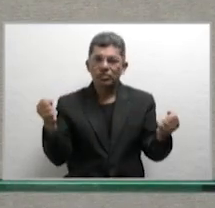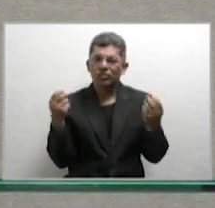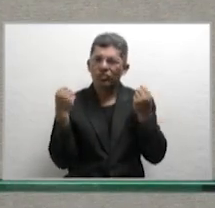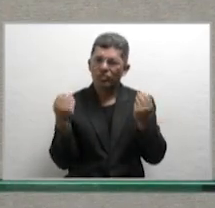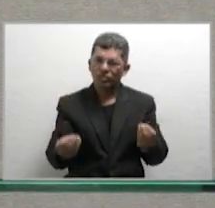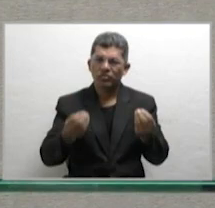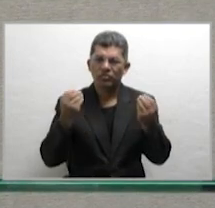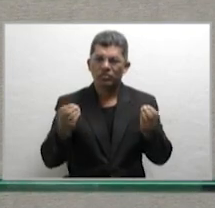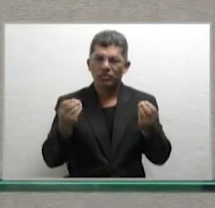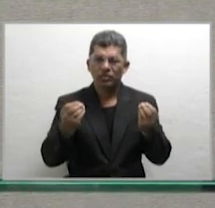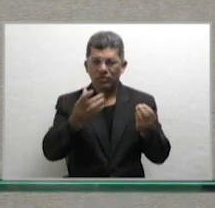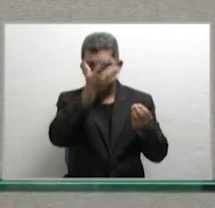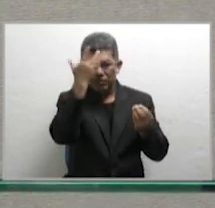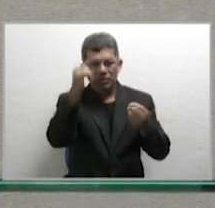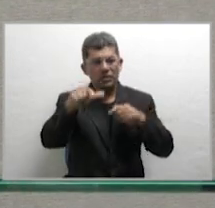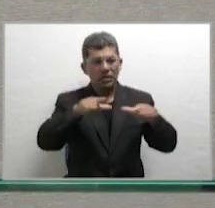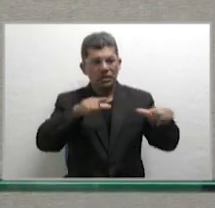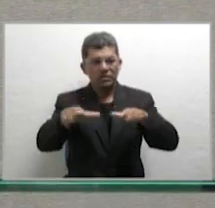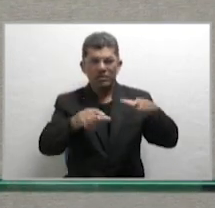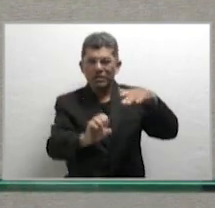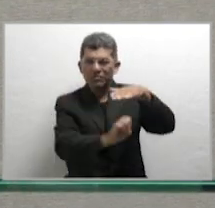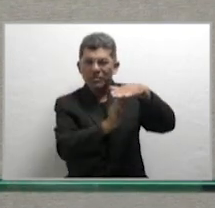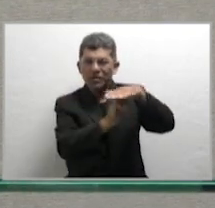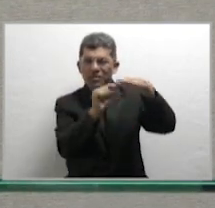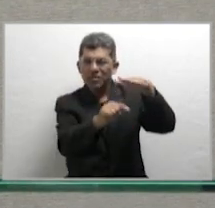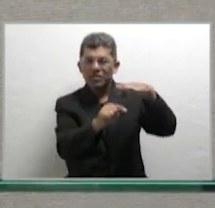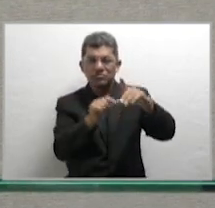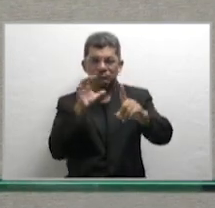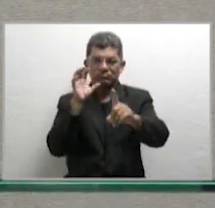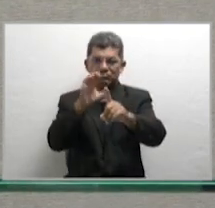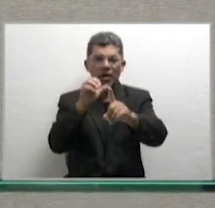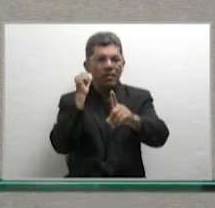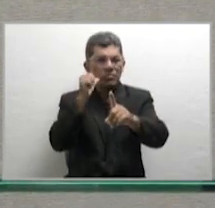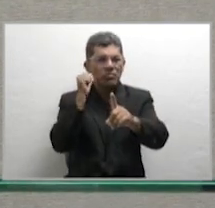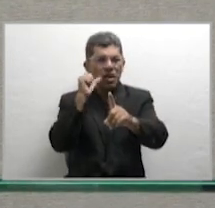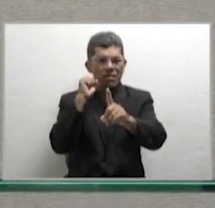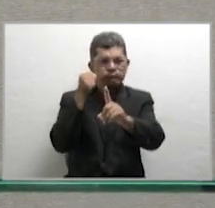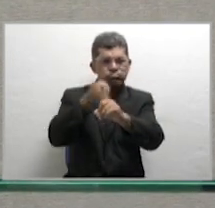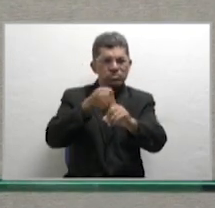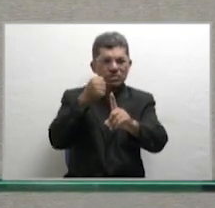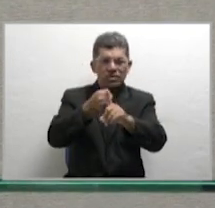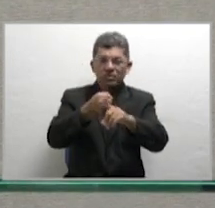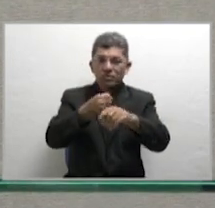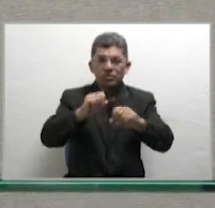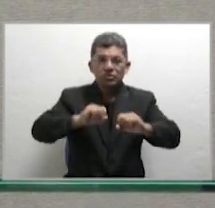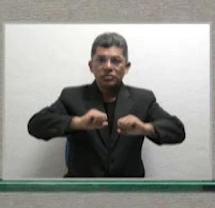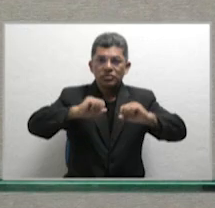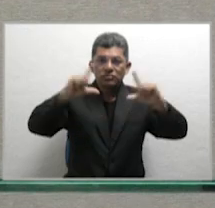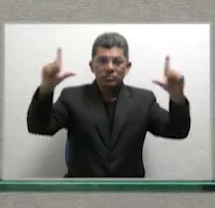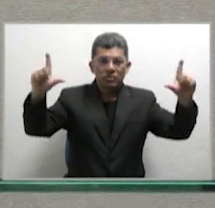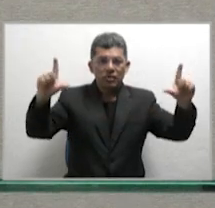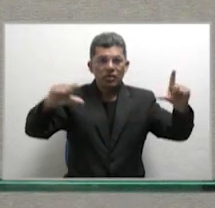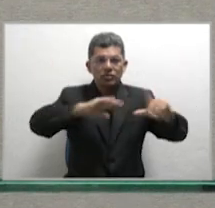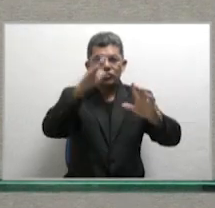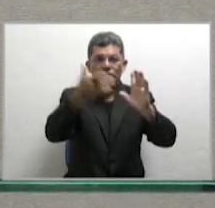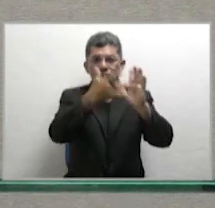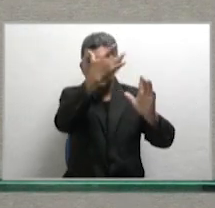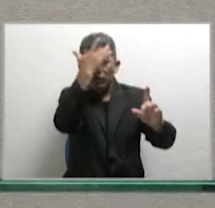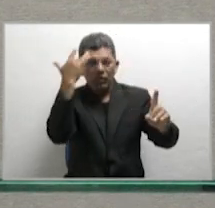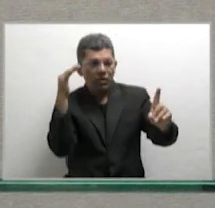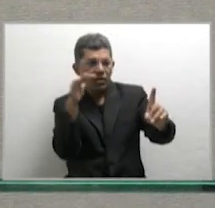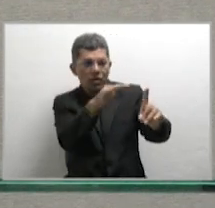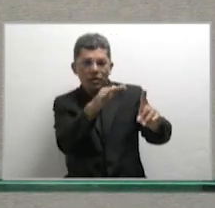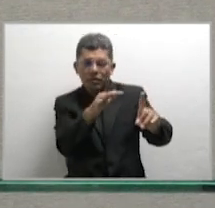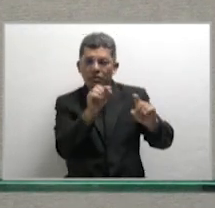um empregado desta empresa agredir uma mulher em plena luz do dia, em frente de todas as